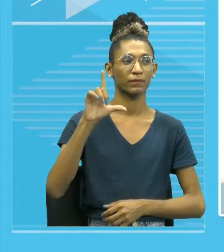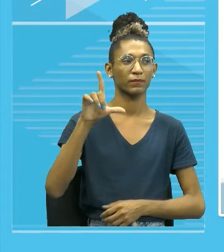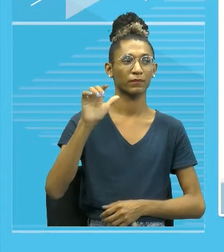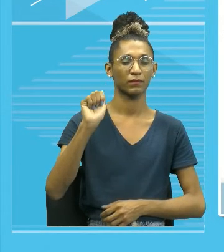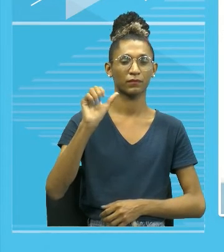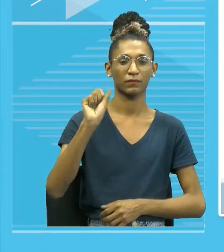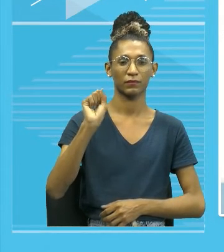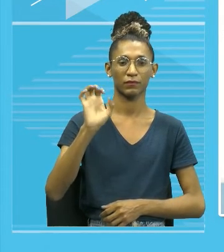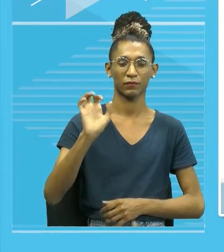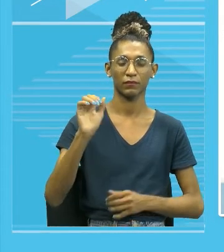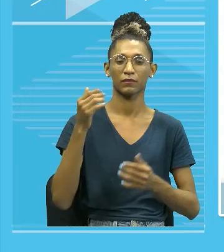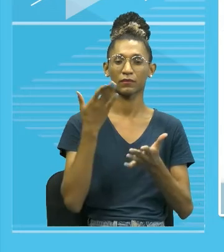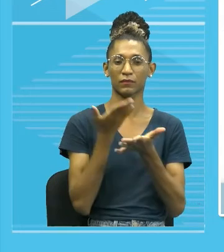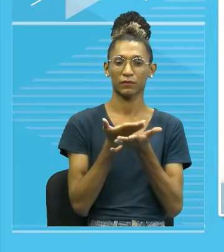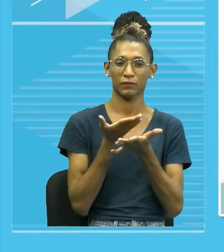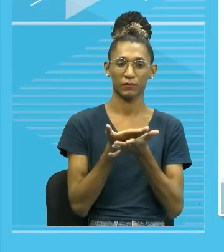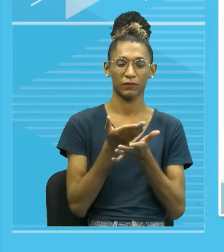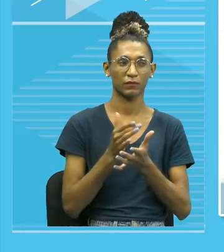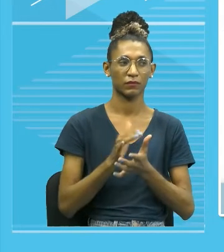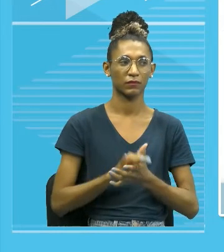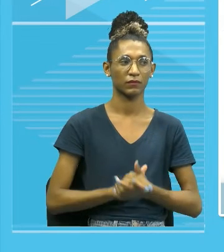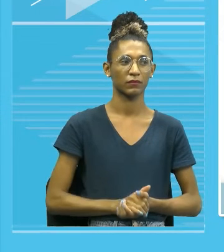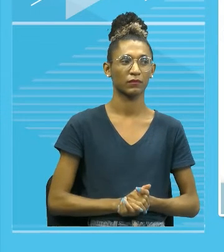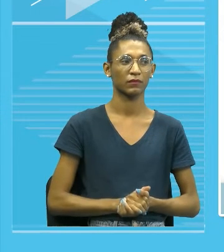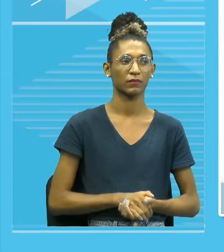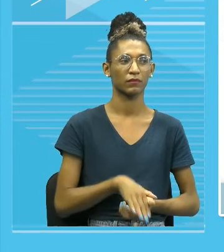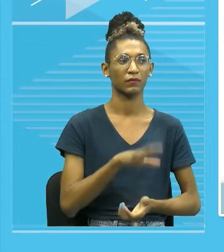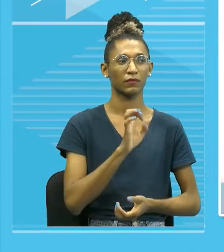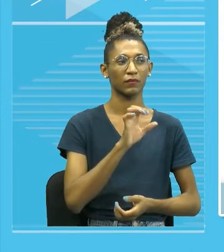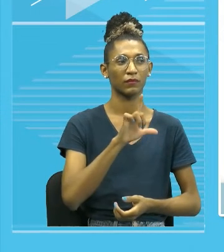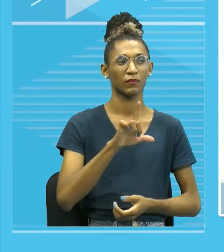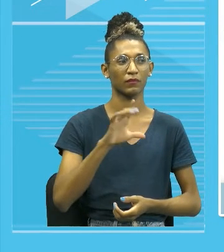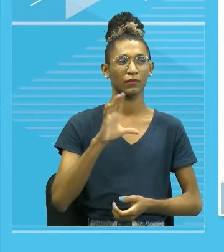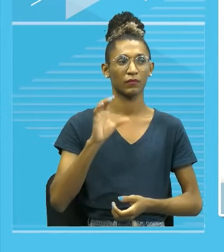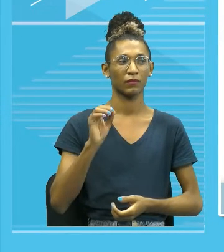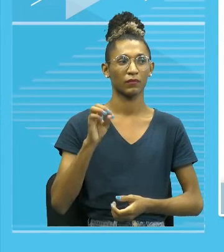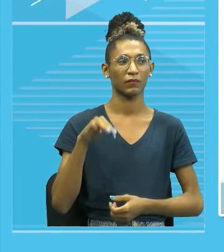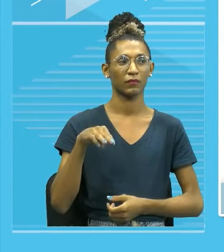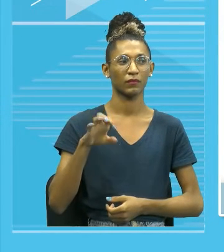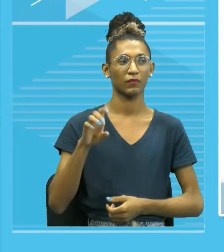aula ele comedor refeitório